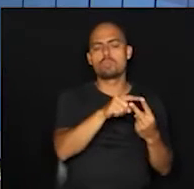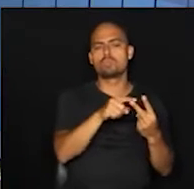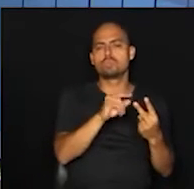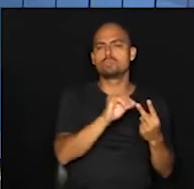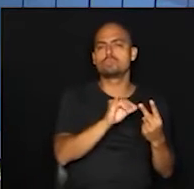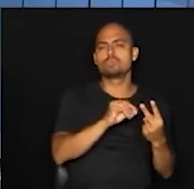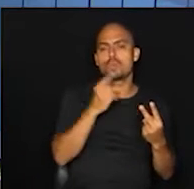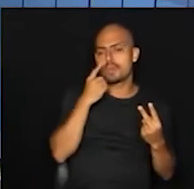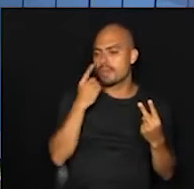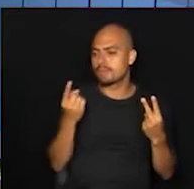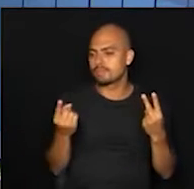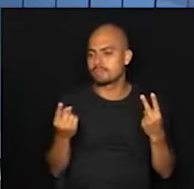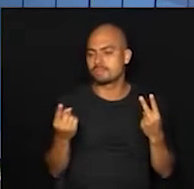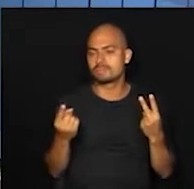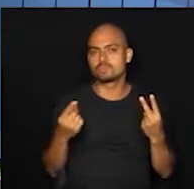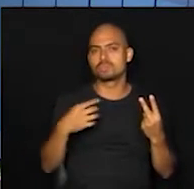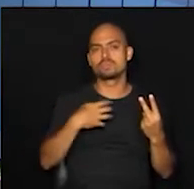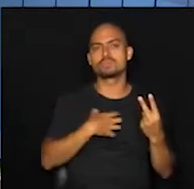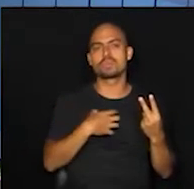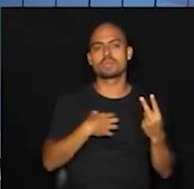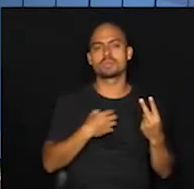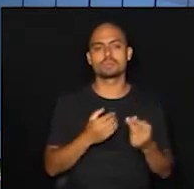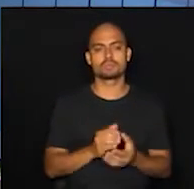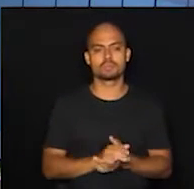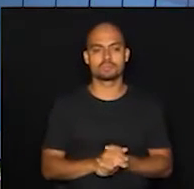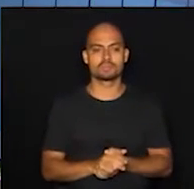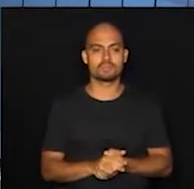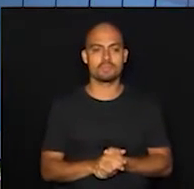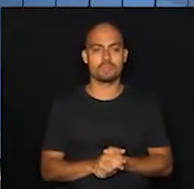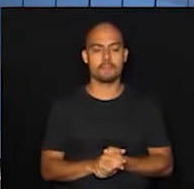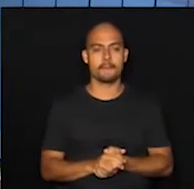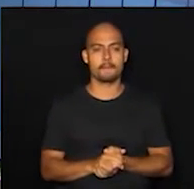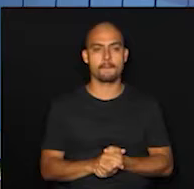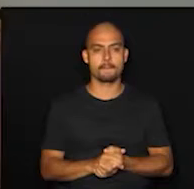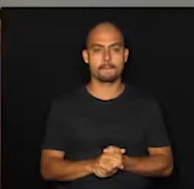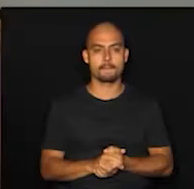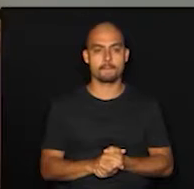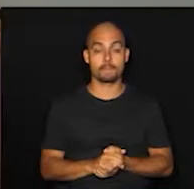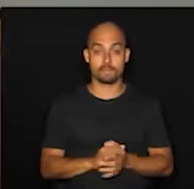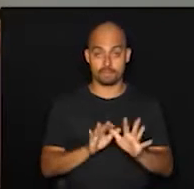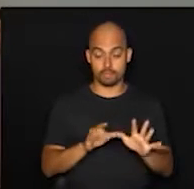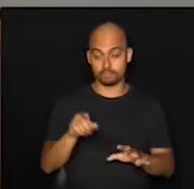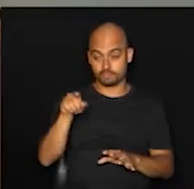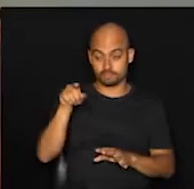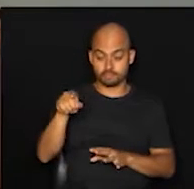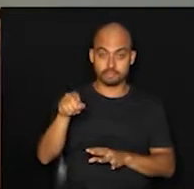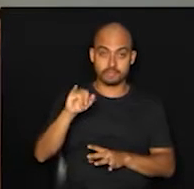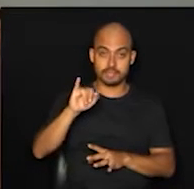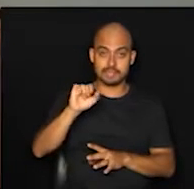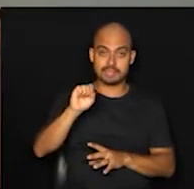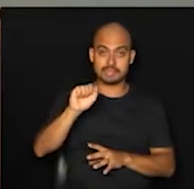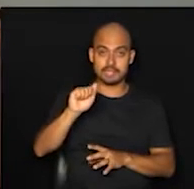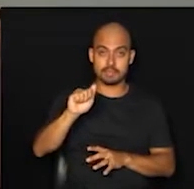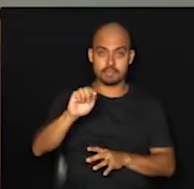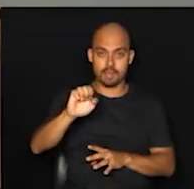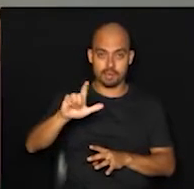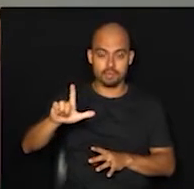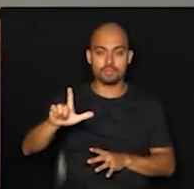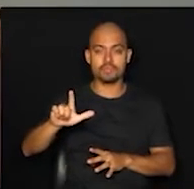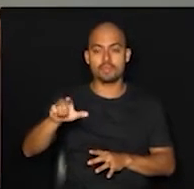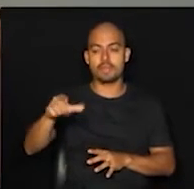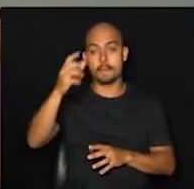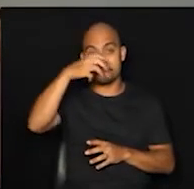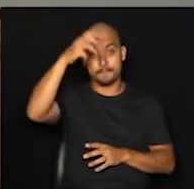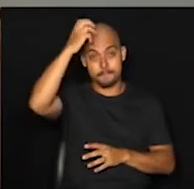possível até assumir o trono? Olha, ela foi regente do Império durante 3 vezes. De fato, ela se tornou princesa imperial